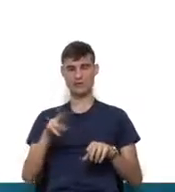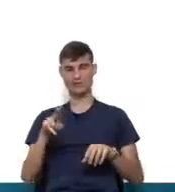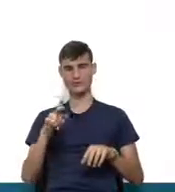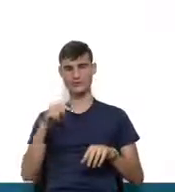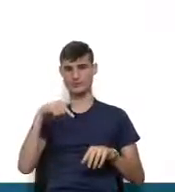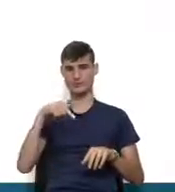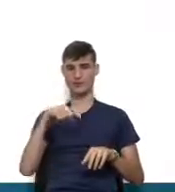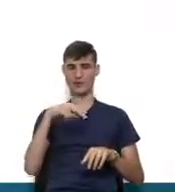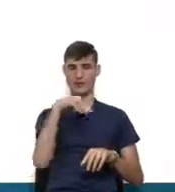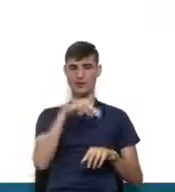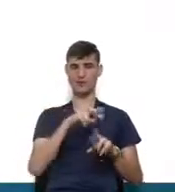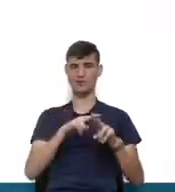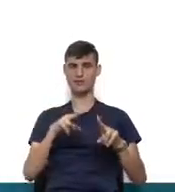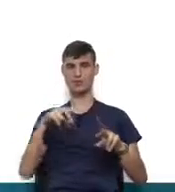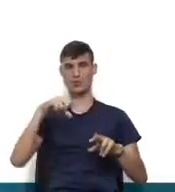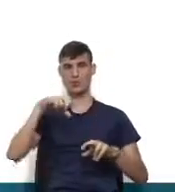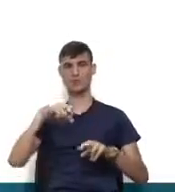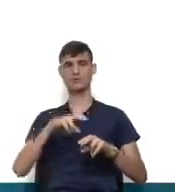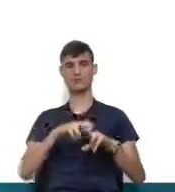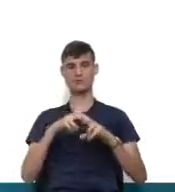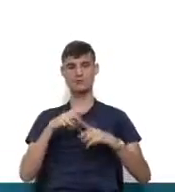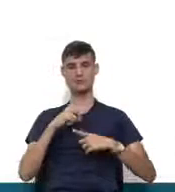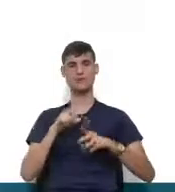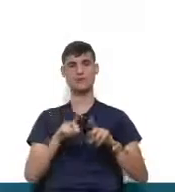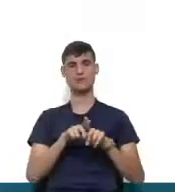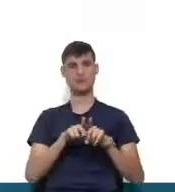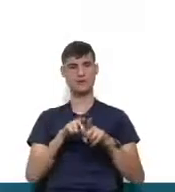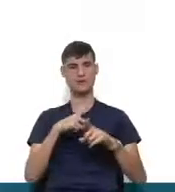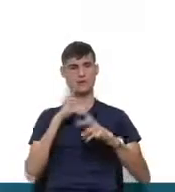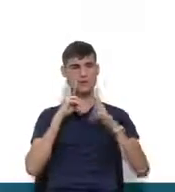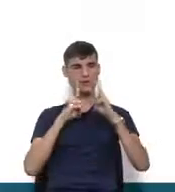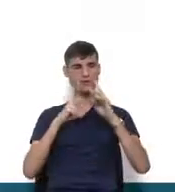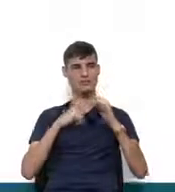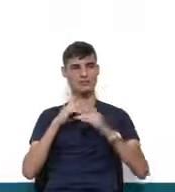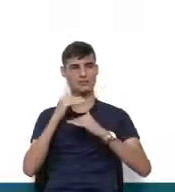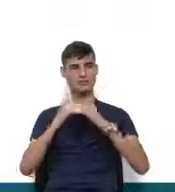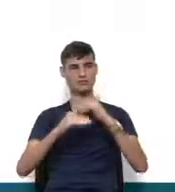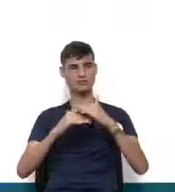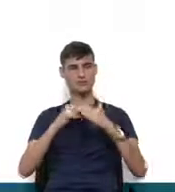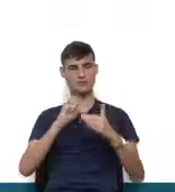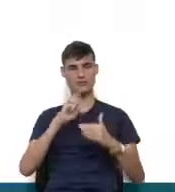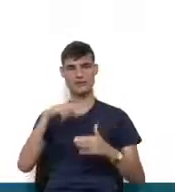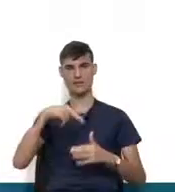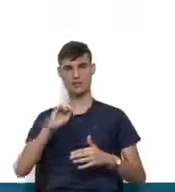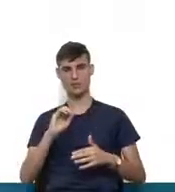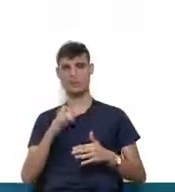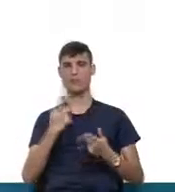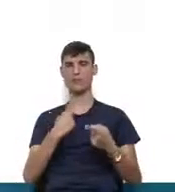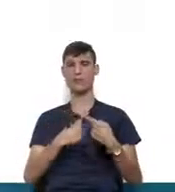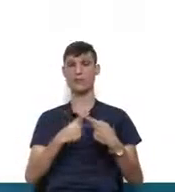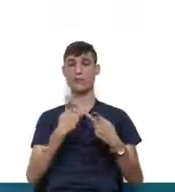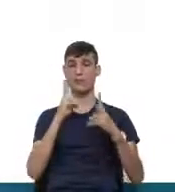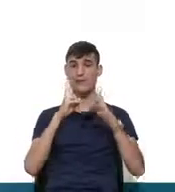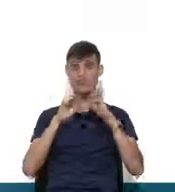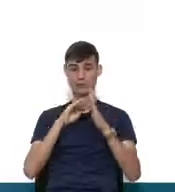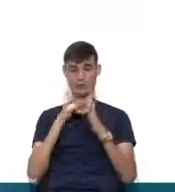7 e n igual a 9. E também o gráfico da função seno, e a gente vai entender o porquê. E para fazer tudo